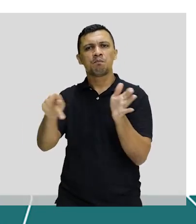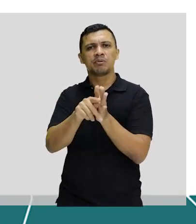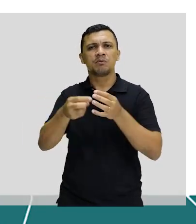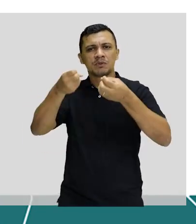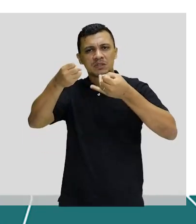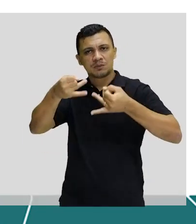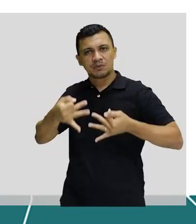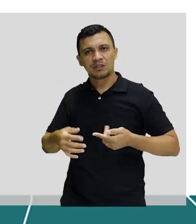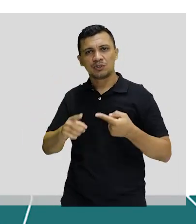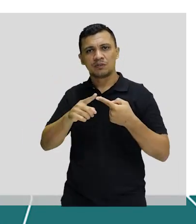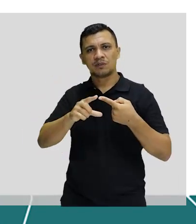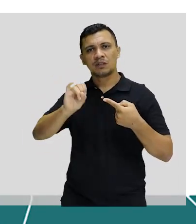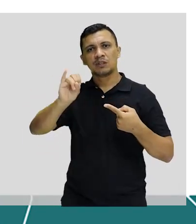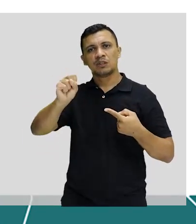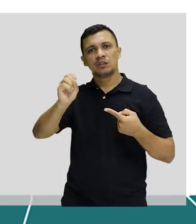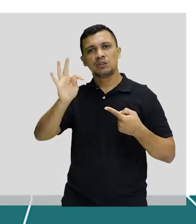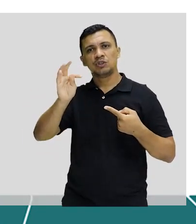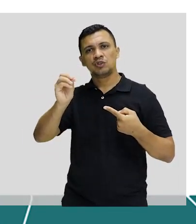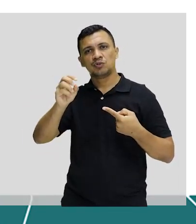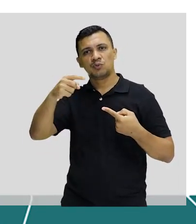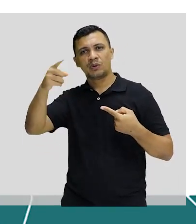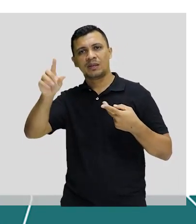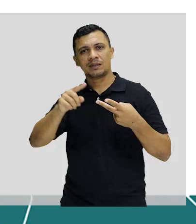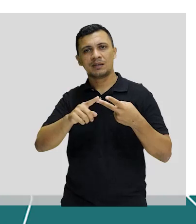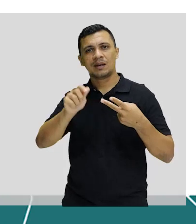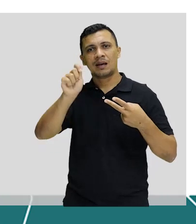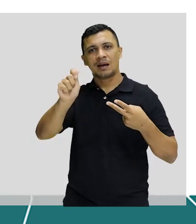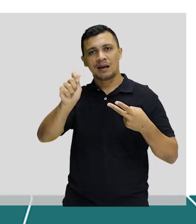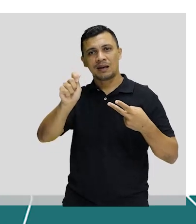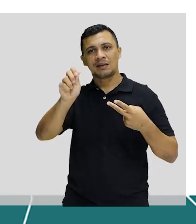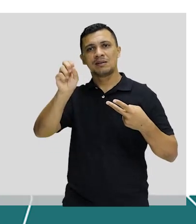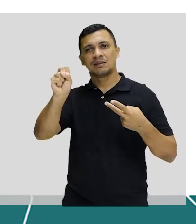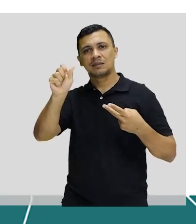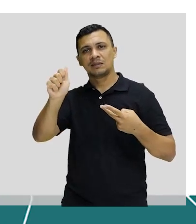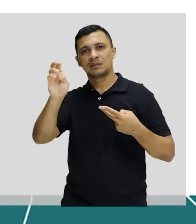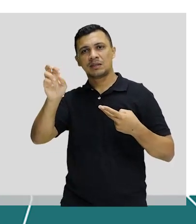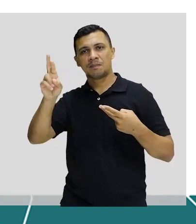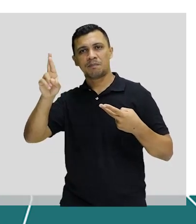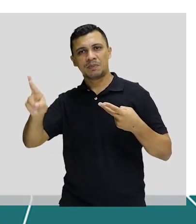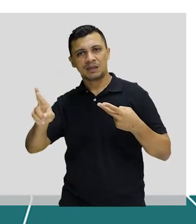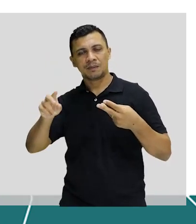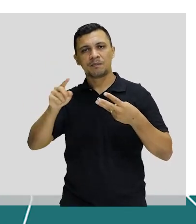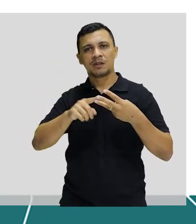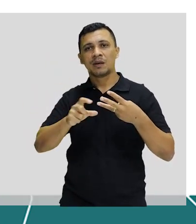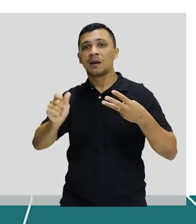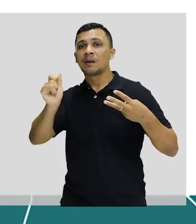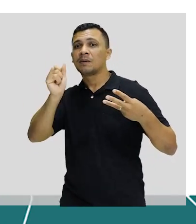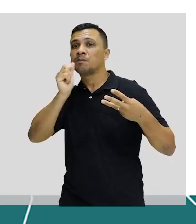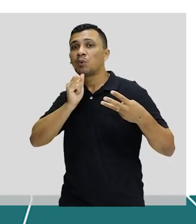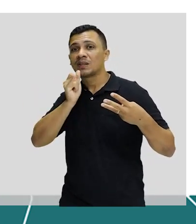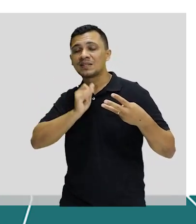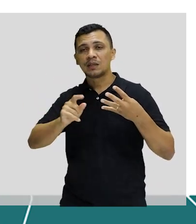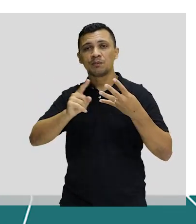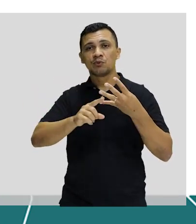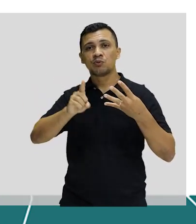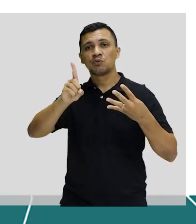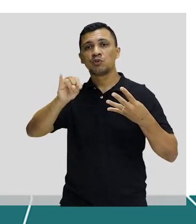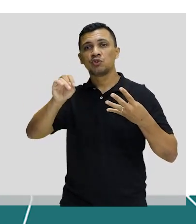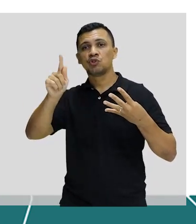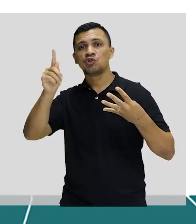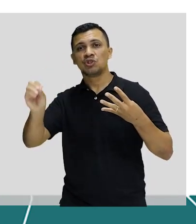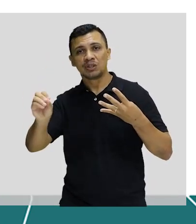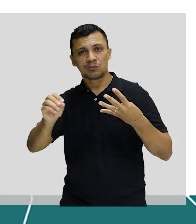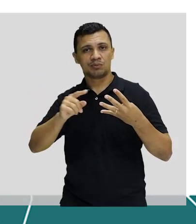isto é, a saber, por exemplo, digo, a meu ver, ou melhor, as quais servem